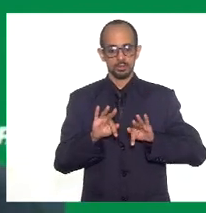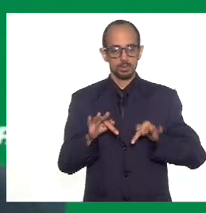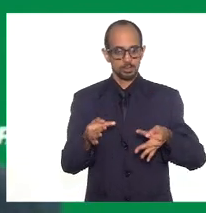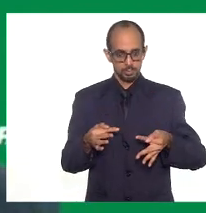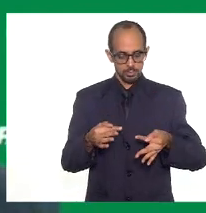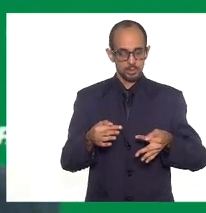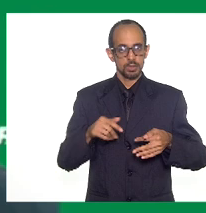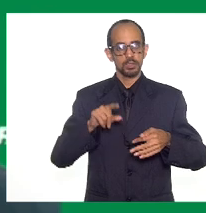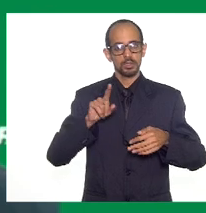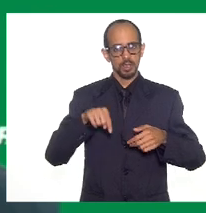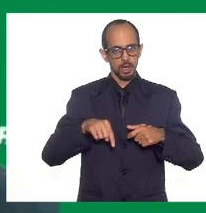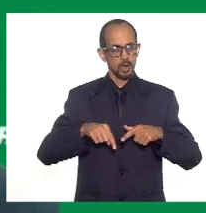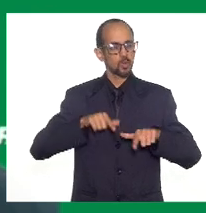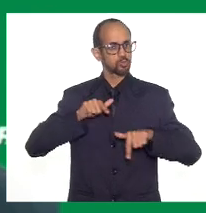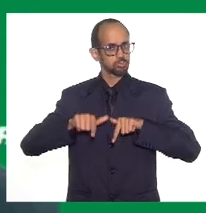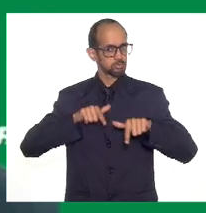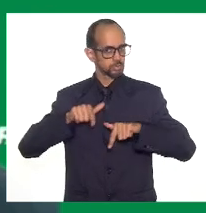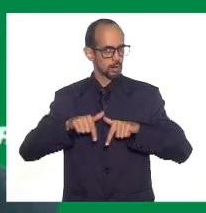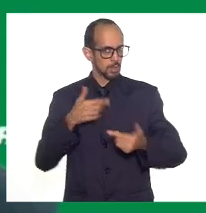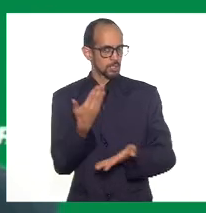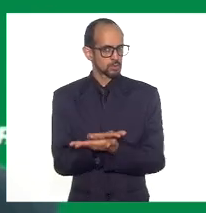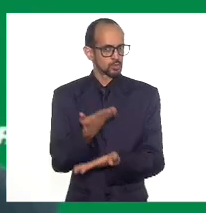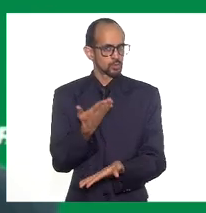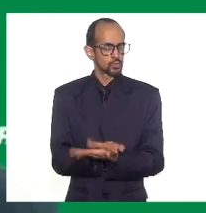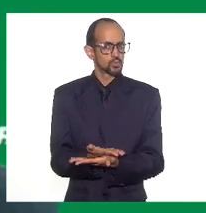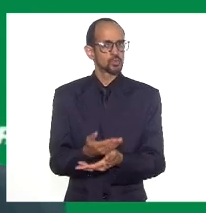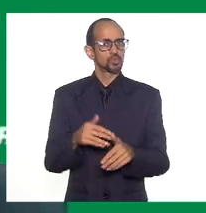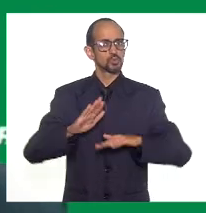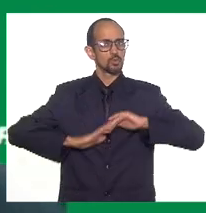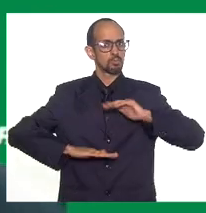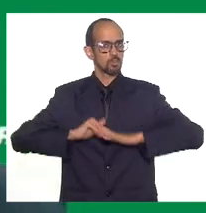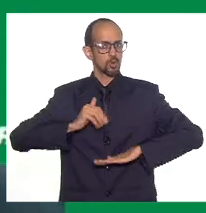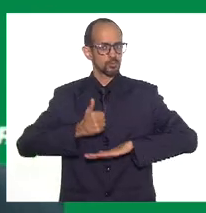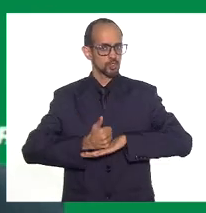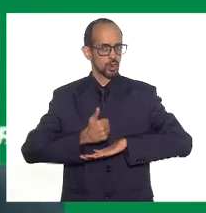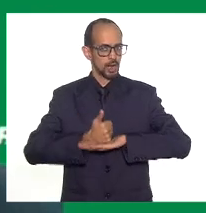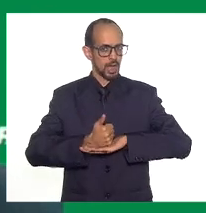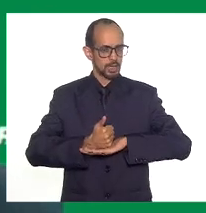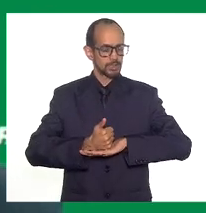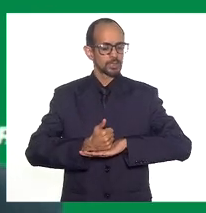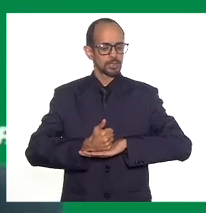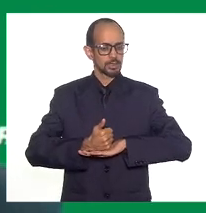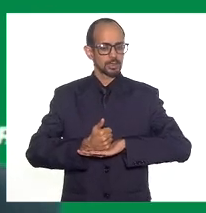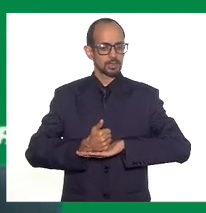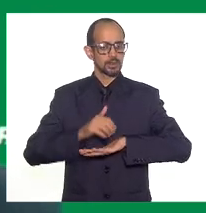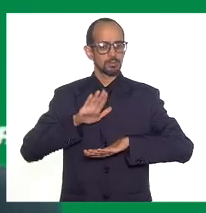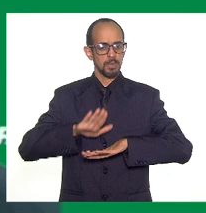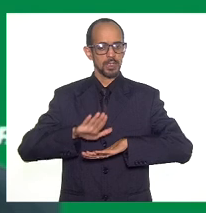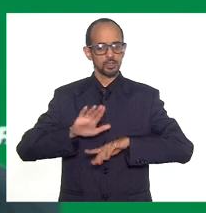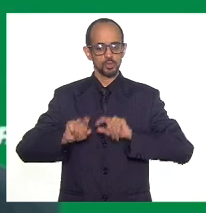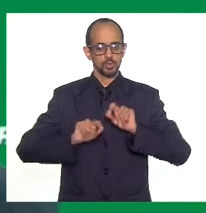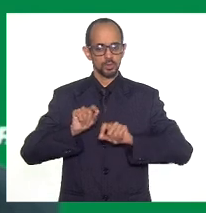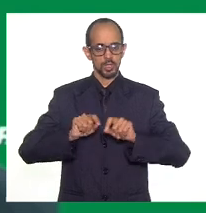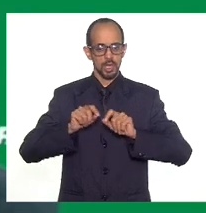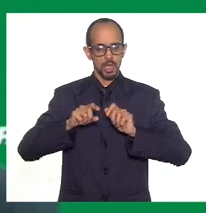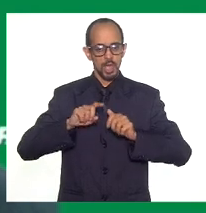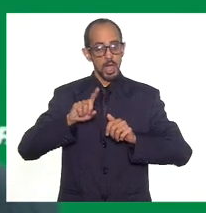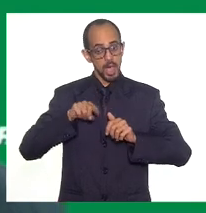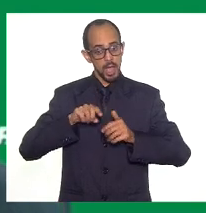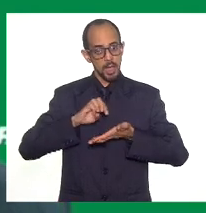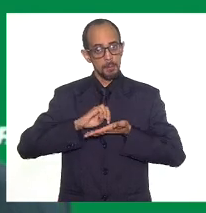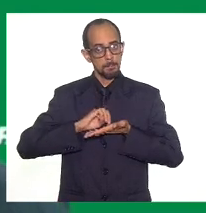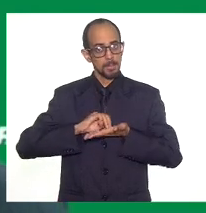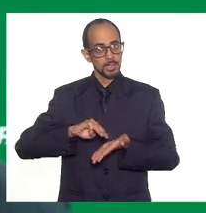ali com estudos e especialistas da agência, mas são mensagens bastante